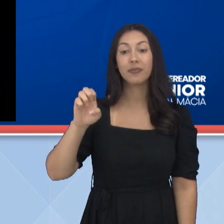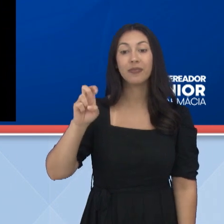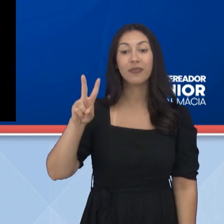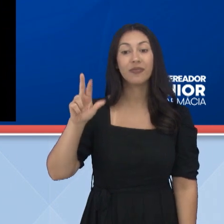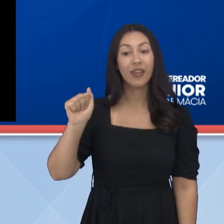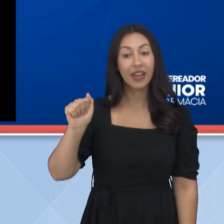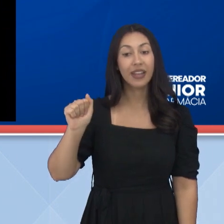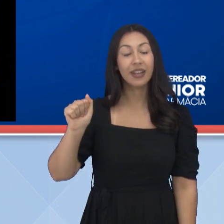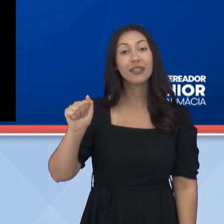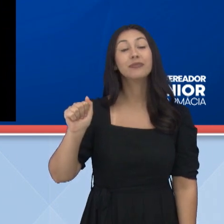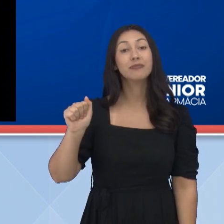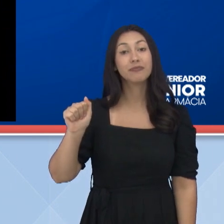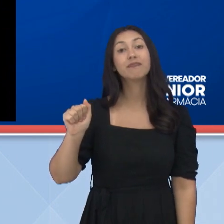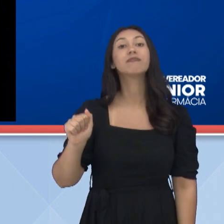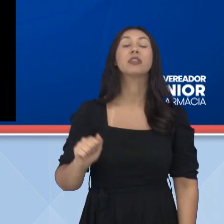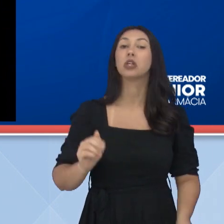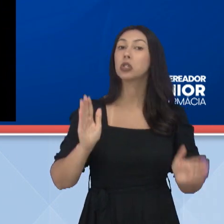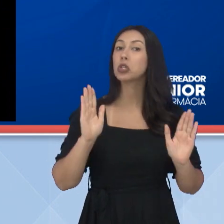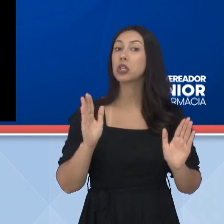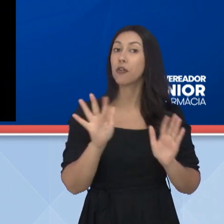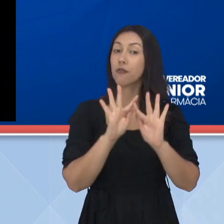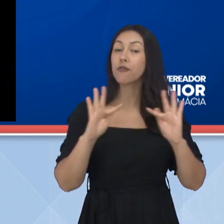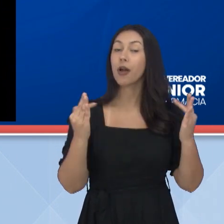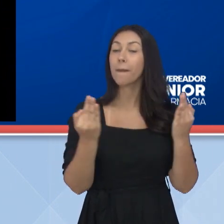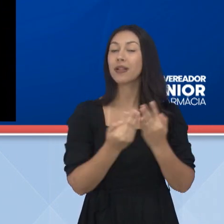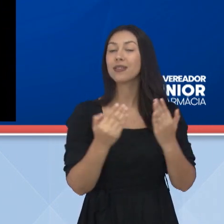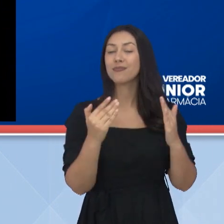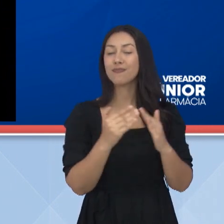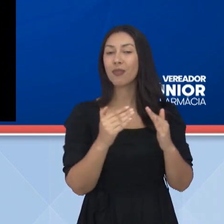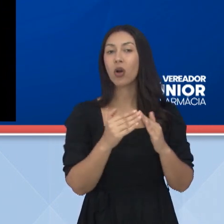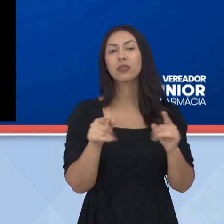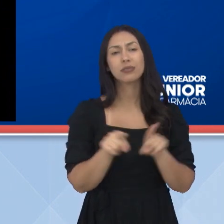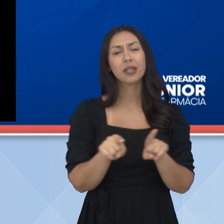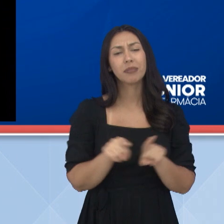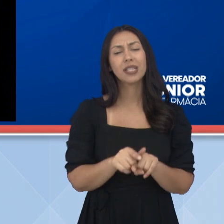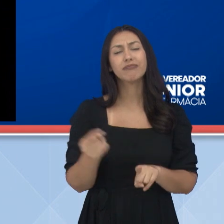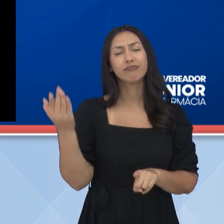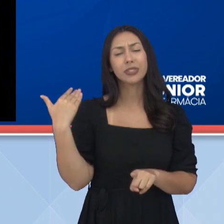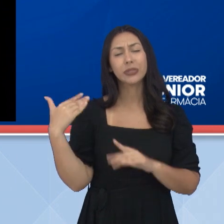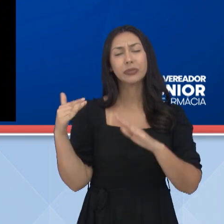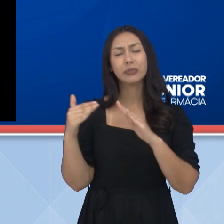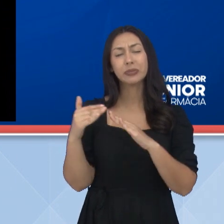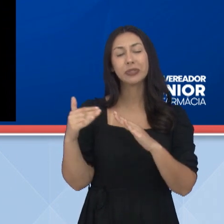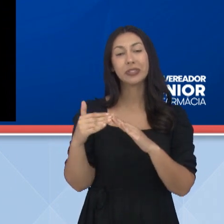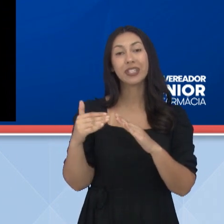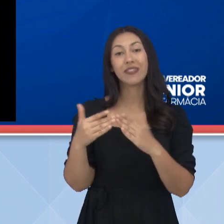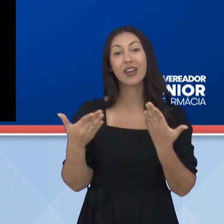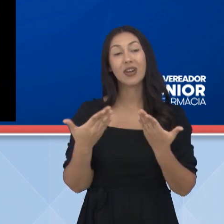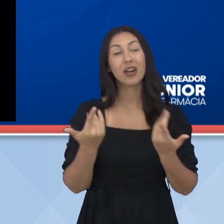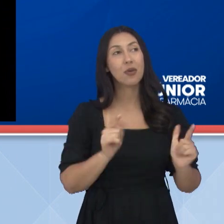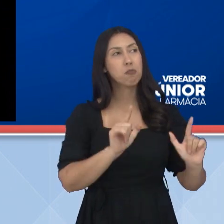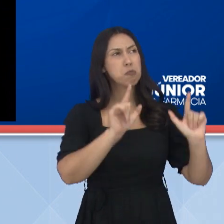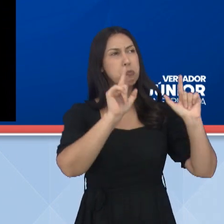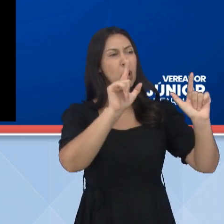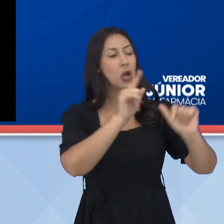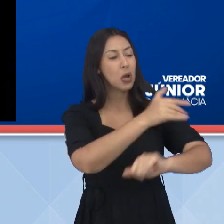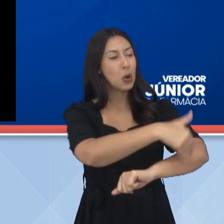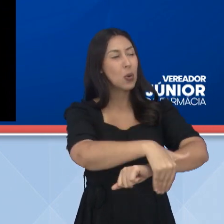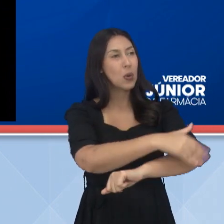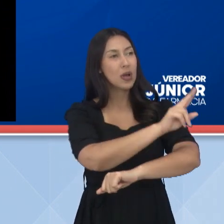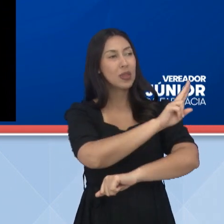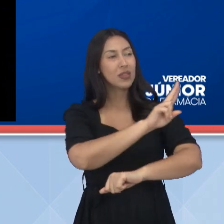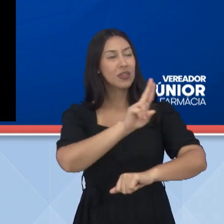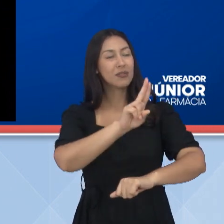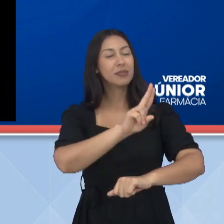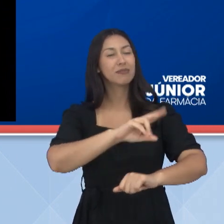ele ali fez moradia com a família, né? E ter essa denominação com o nome dele, para ficar